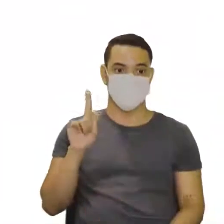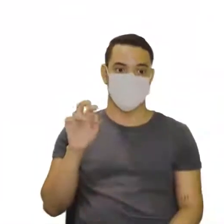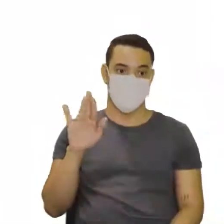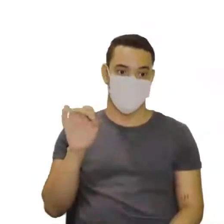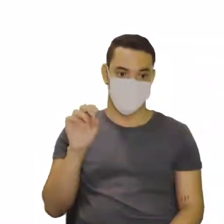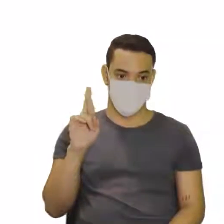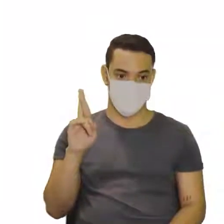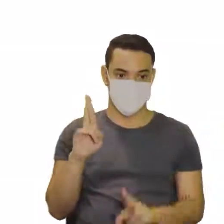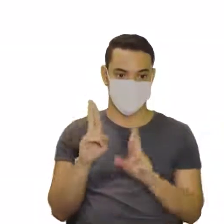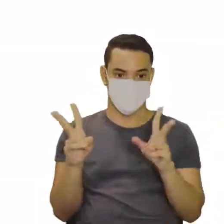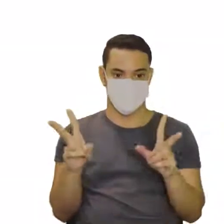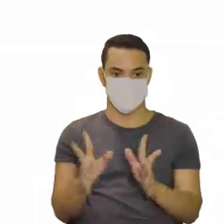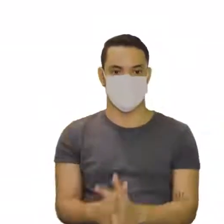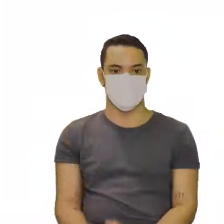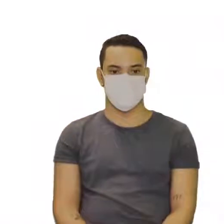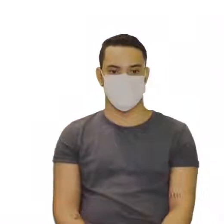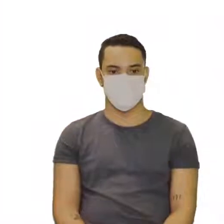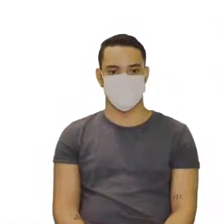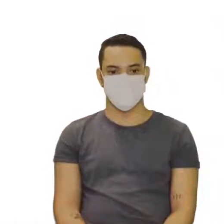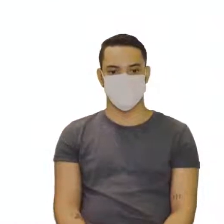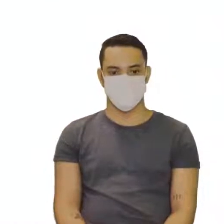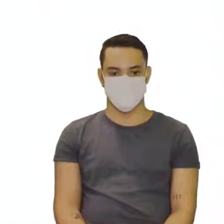eu colocar aqui,